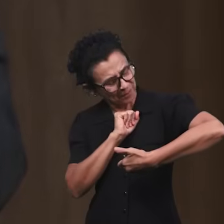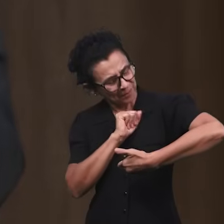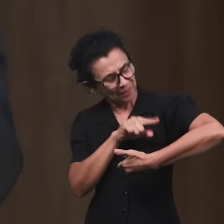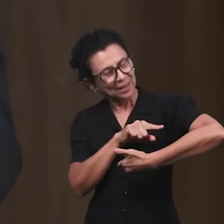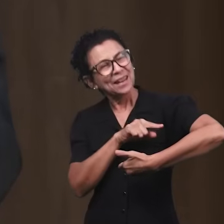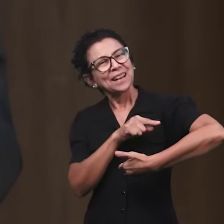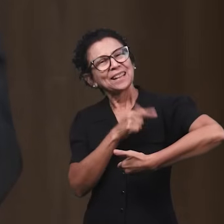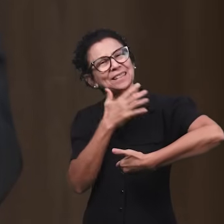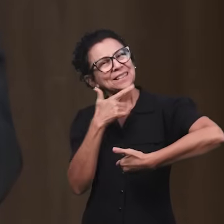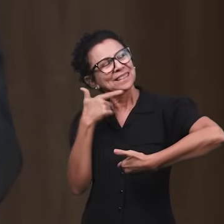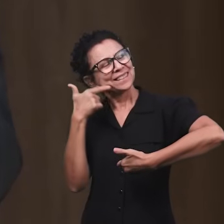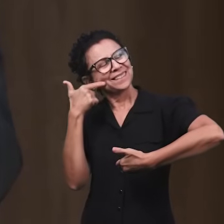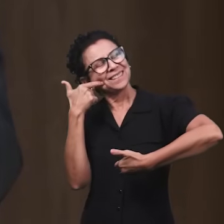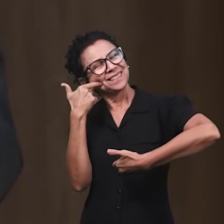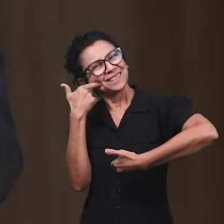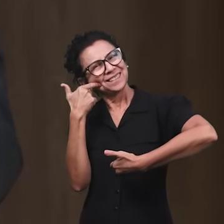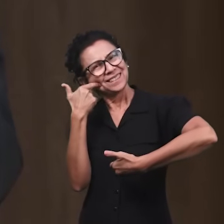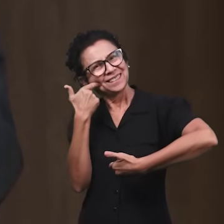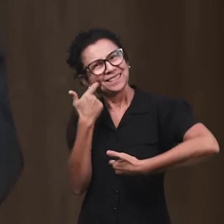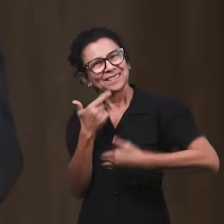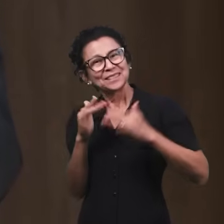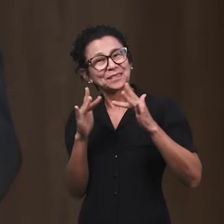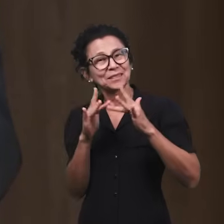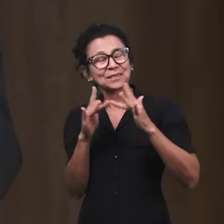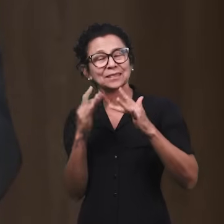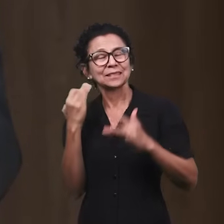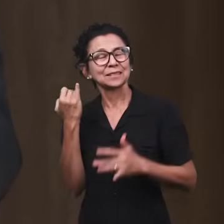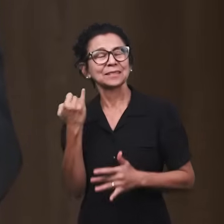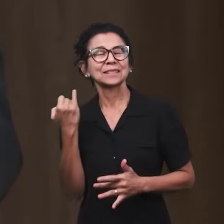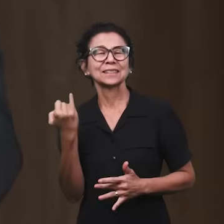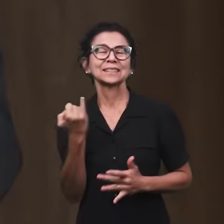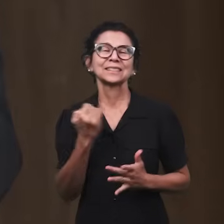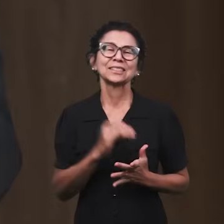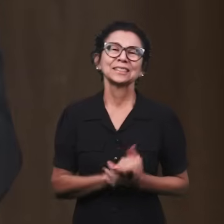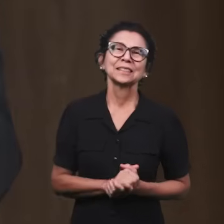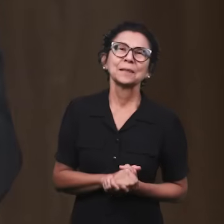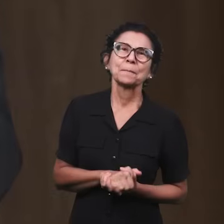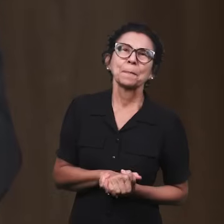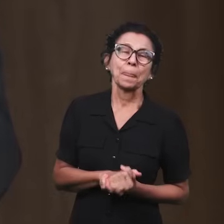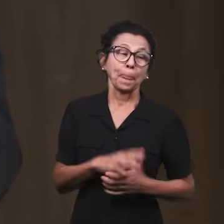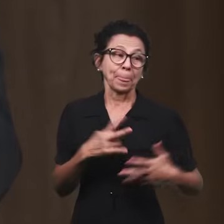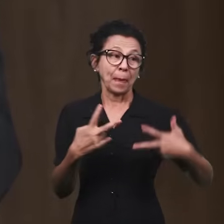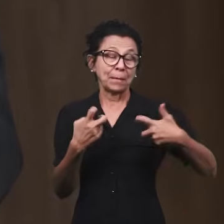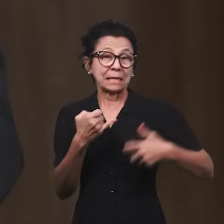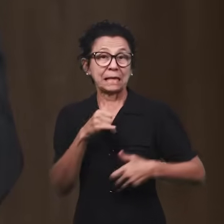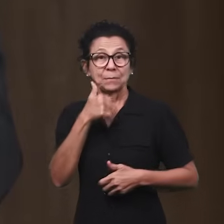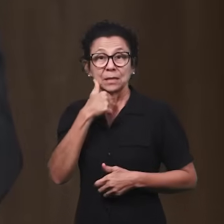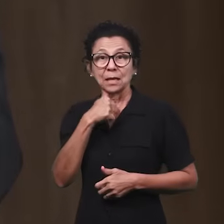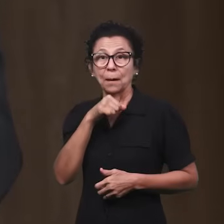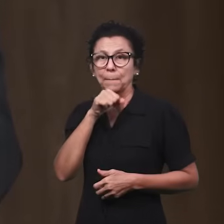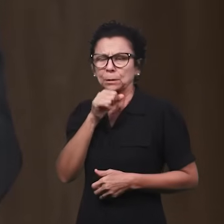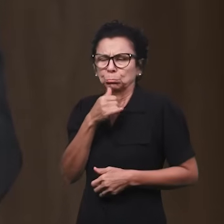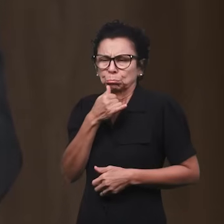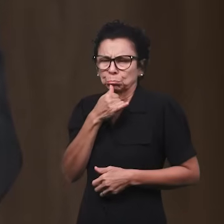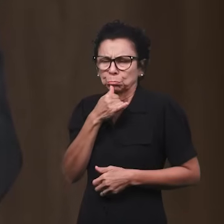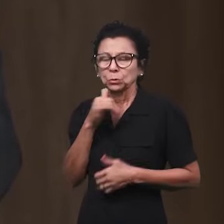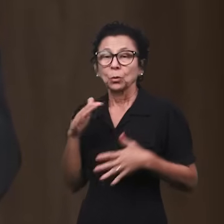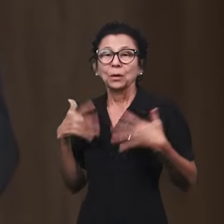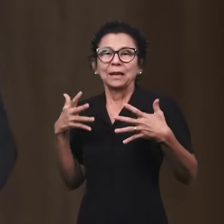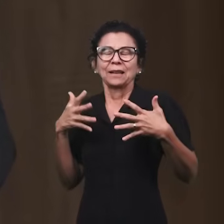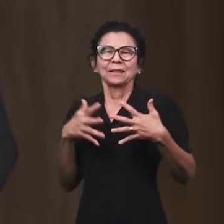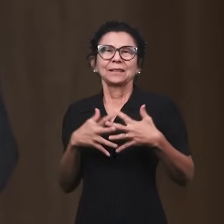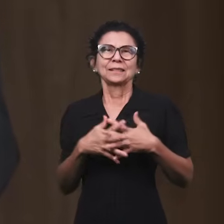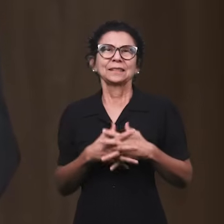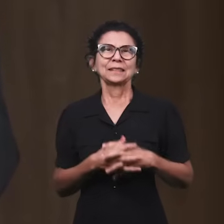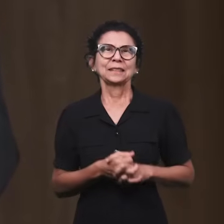brinca. Mas ela consegue ver pelo olhar da mãe se a mãe está triste, se a mãe está alegre. Teve acho que uma cena prática do dia a dia, alguém